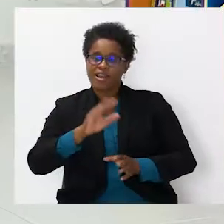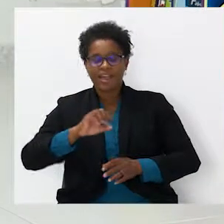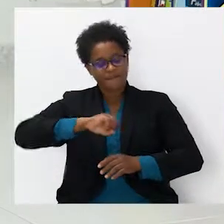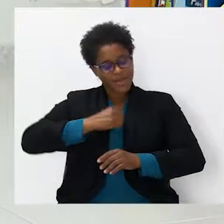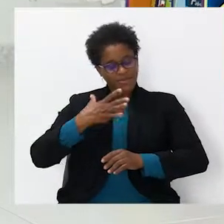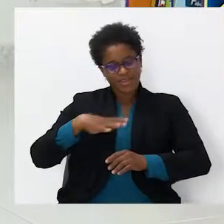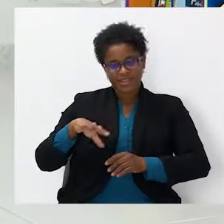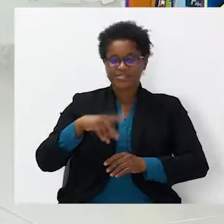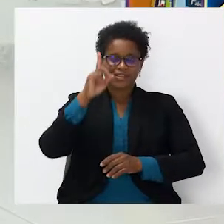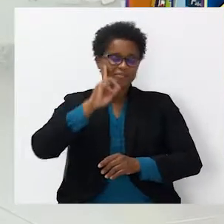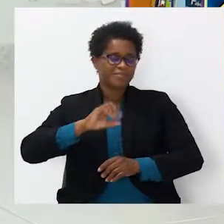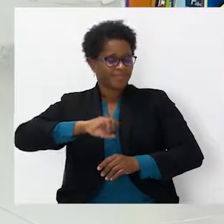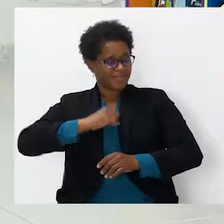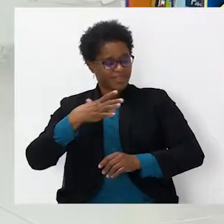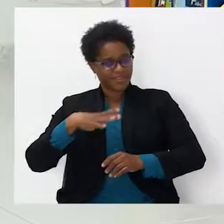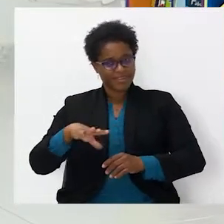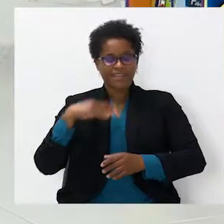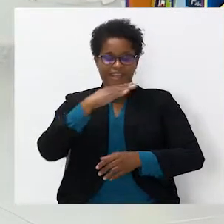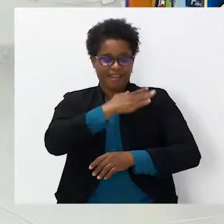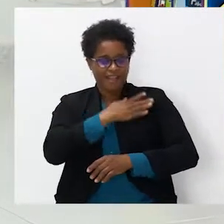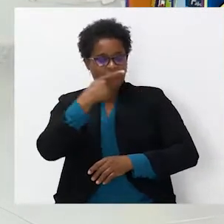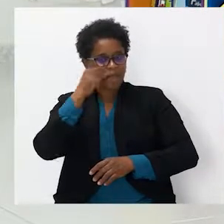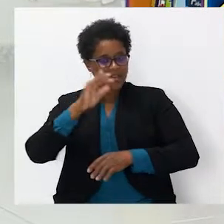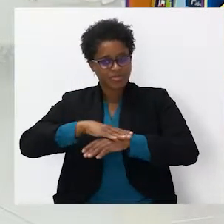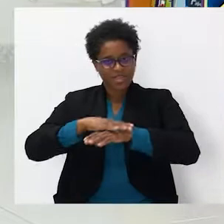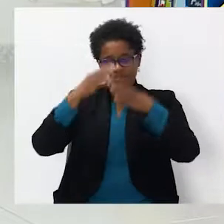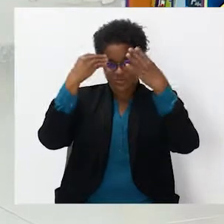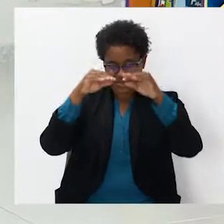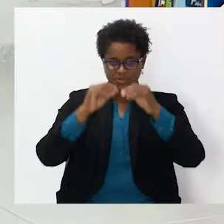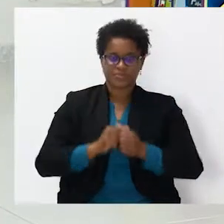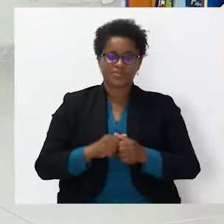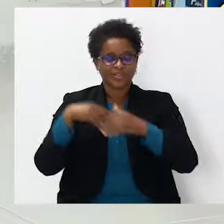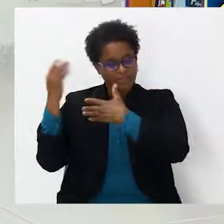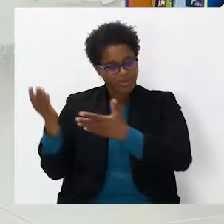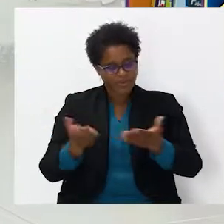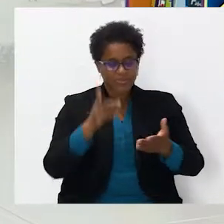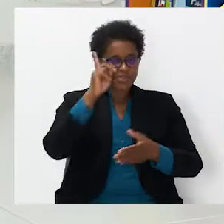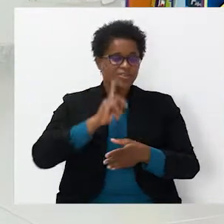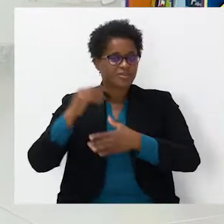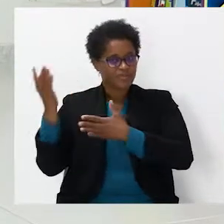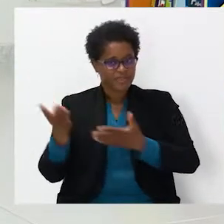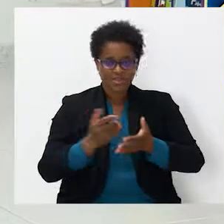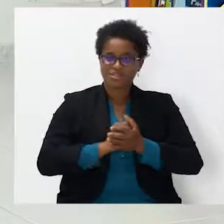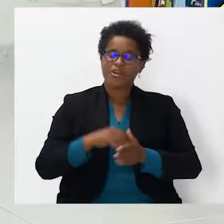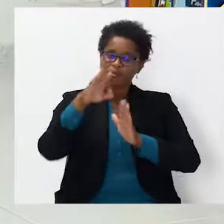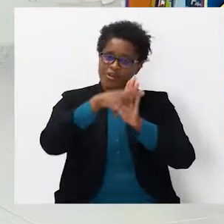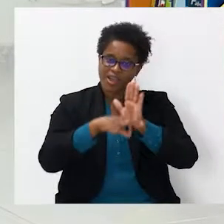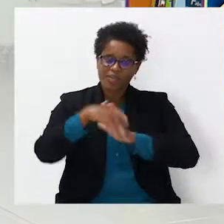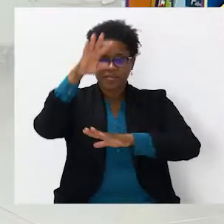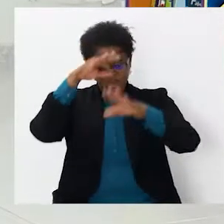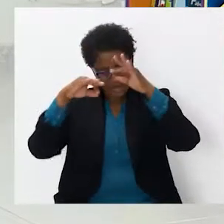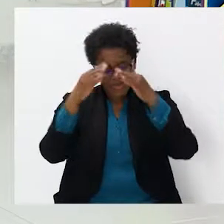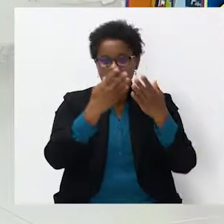meus queridos, minhas queridas, caros pais encarregados de educação. Sejam bem-vindos e bem-vindas ao